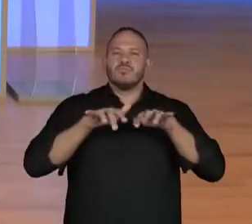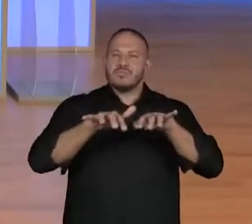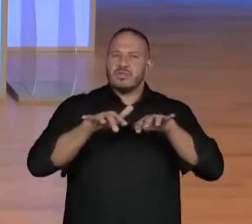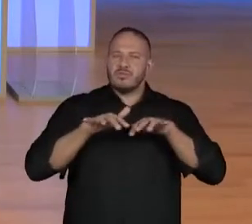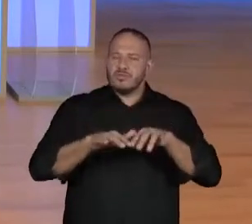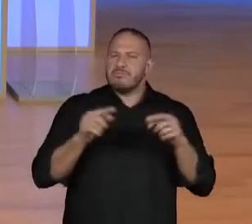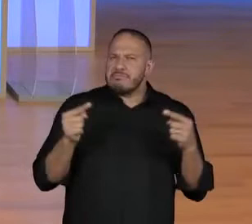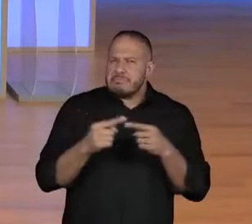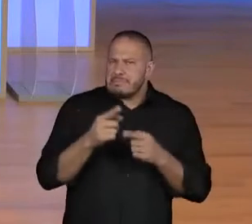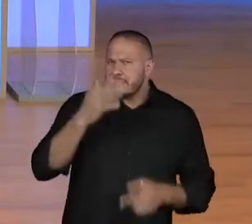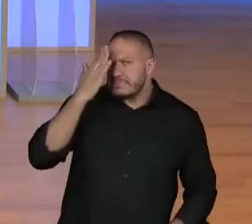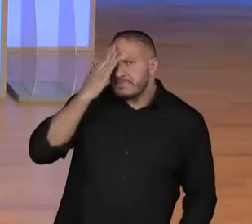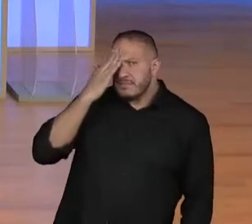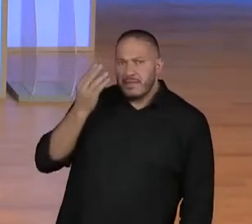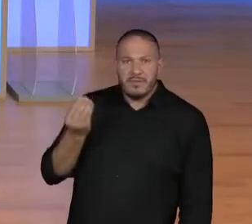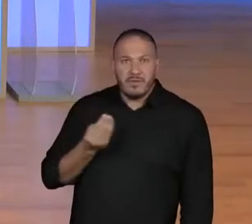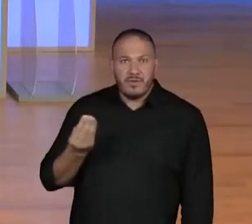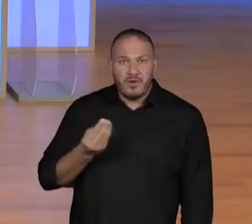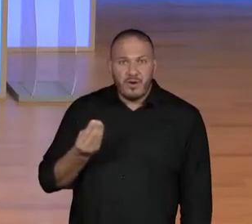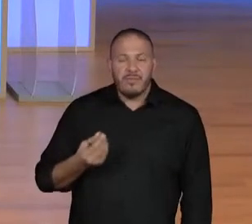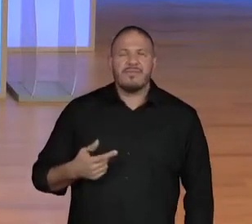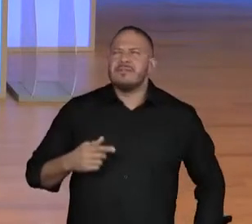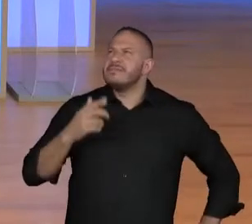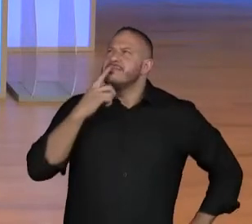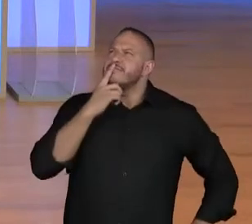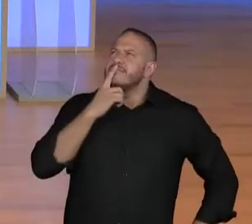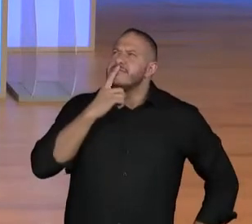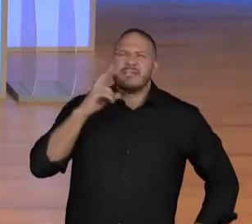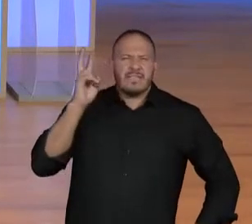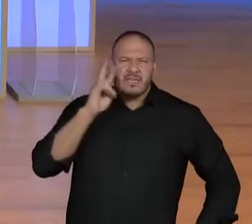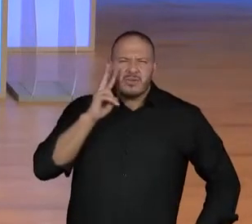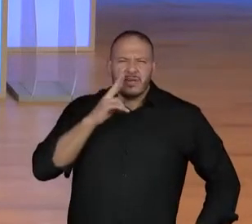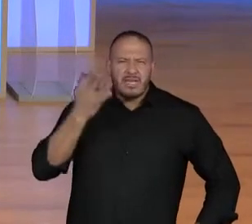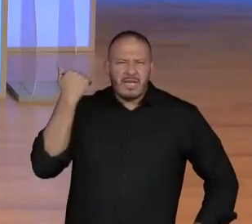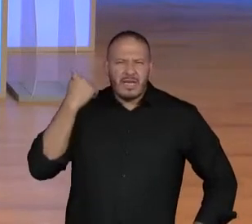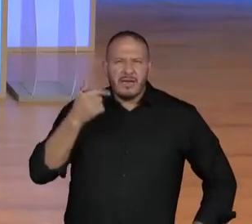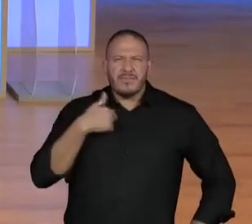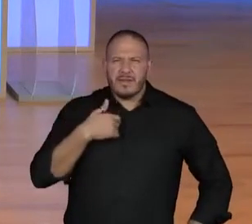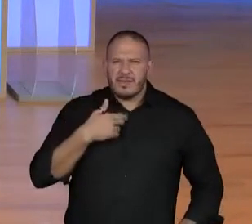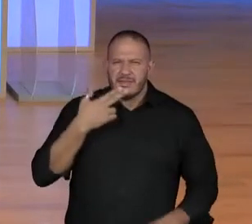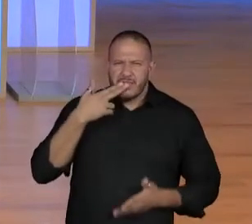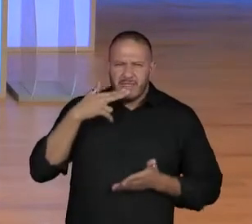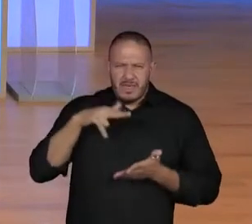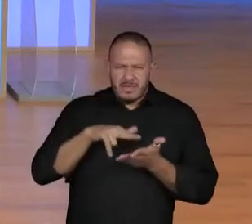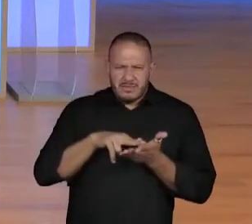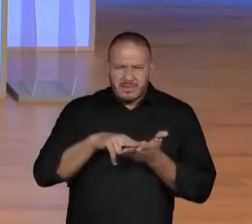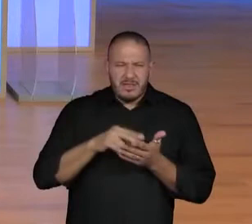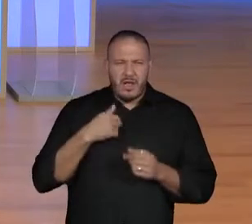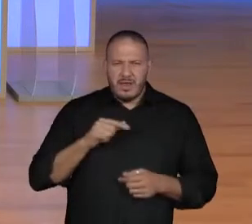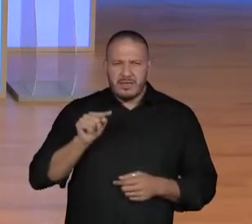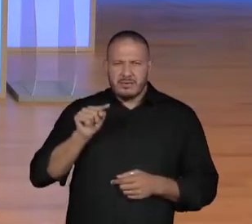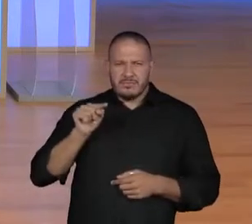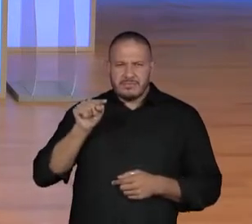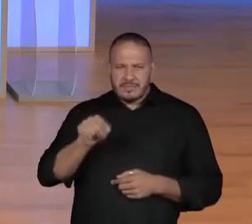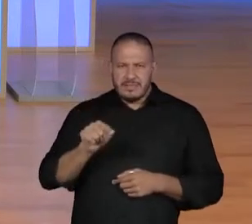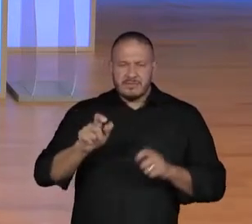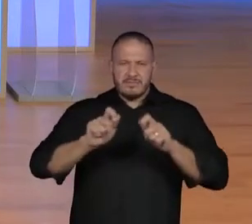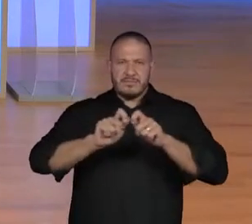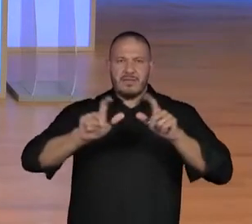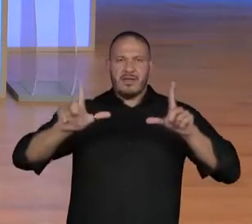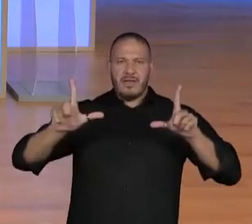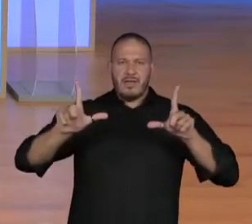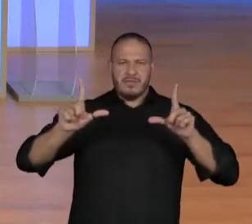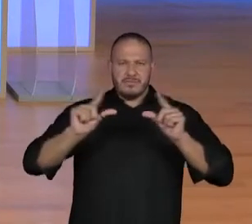E aí, Ana Lu, você lembra? Eu me lembro, eram aquelas cartinhas que a gente colocava ligado e desligado, que tinham